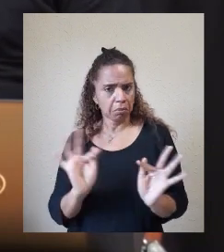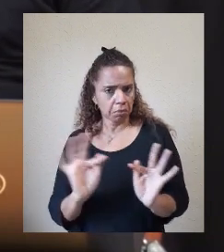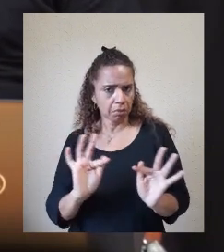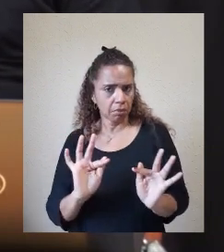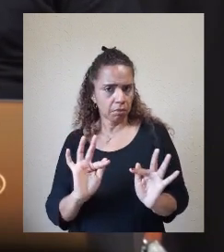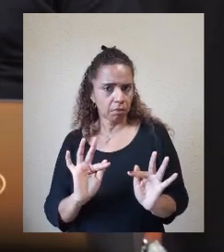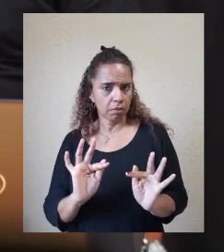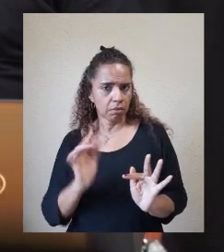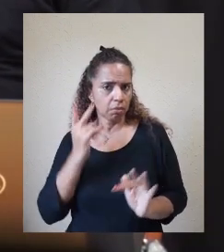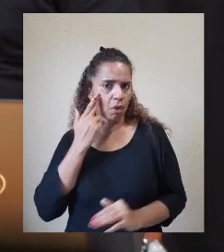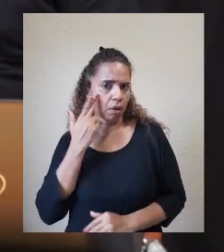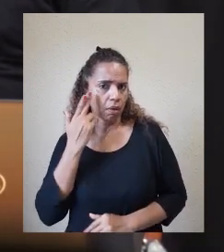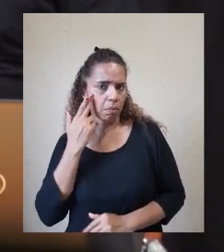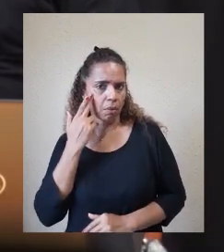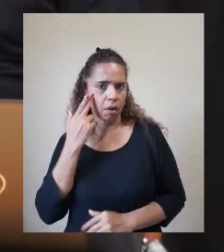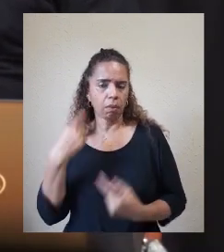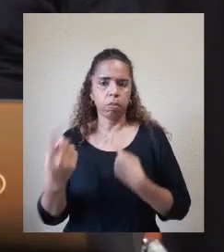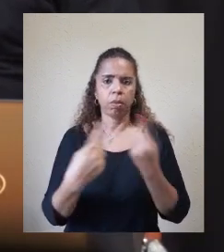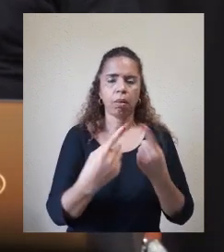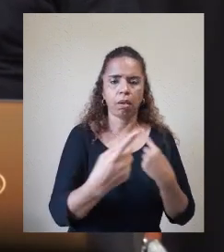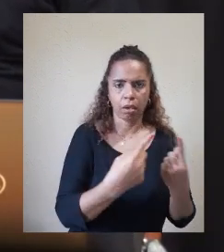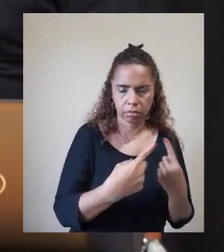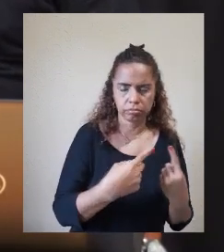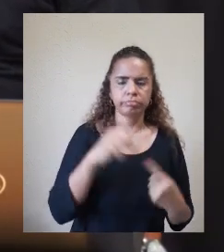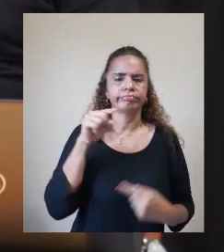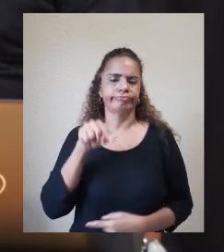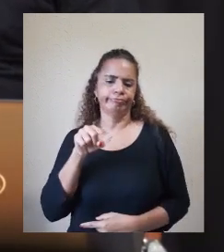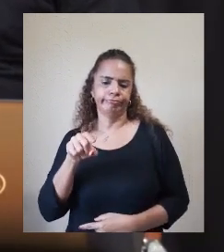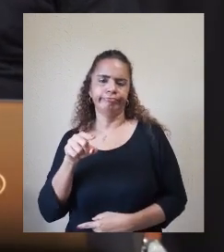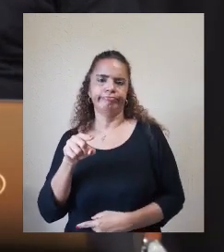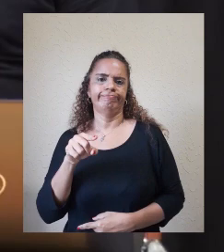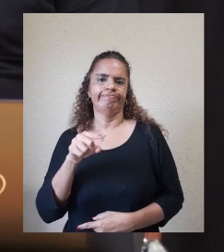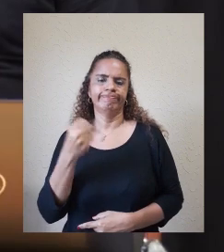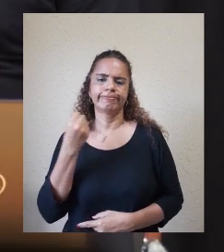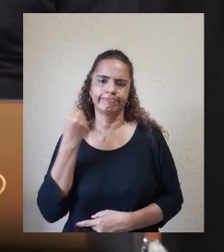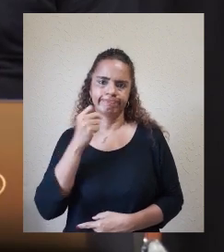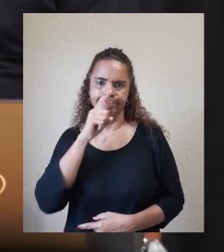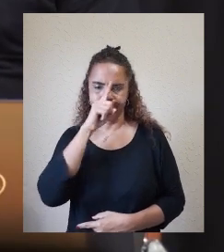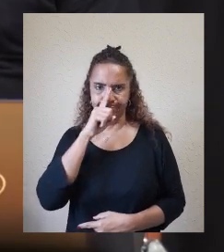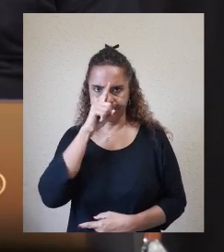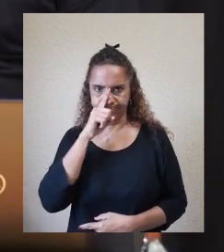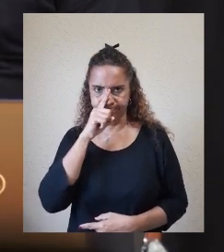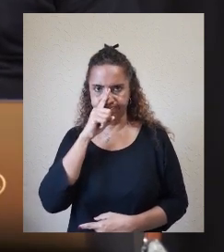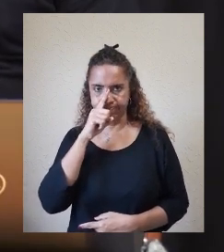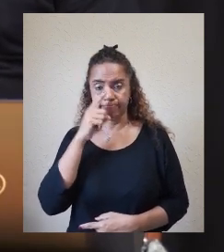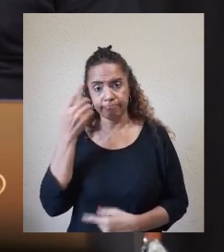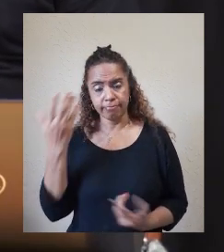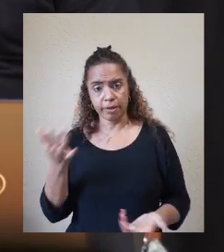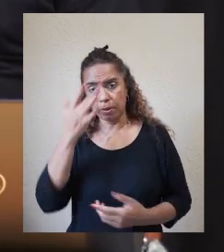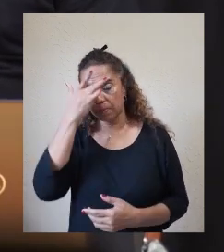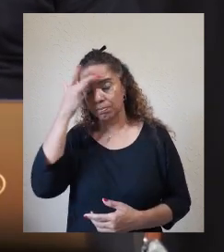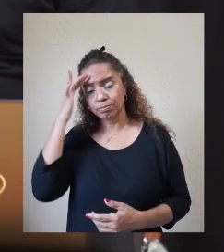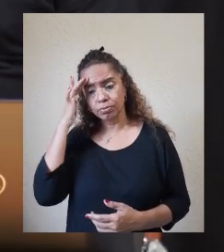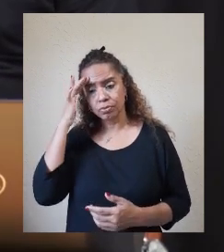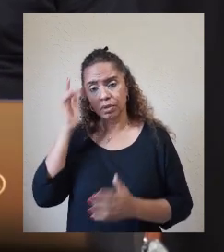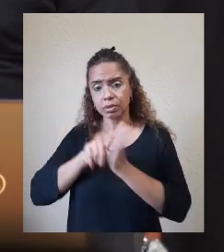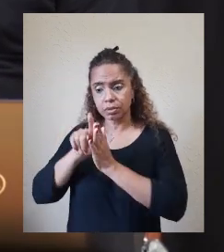forma, sim, existe um potencial de subestimação, mas muito mais por conta desse delay, desse atraso na informação